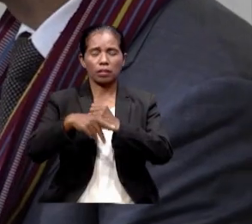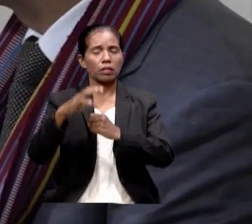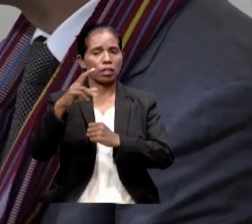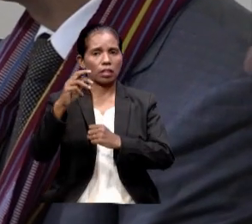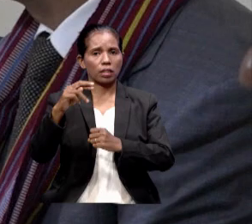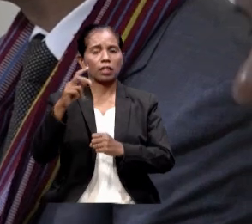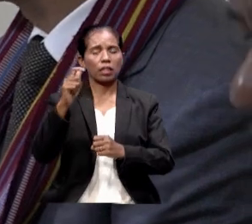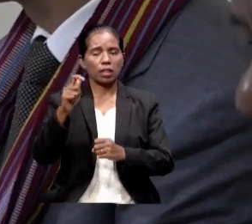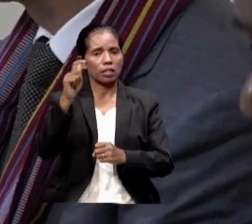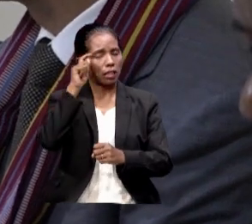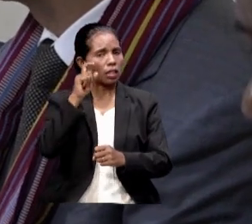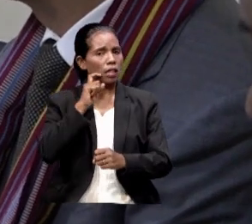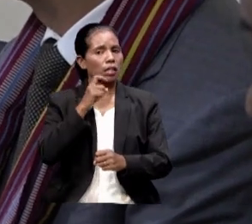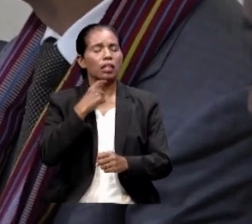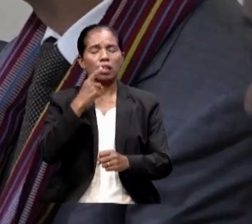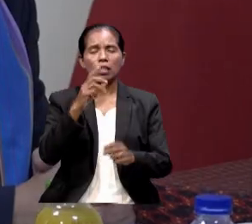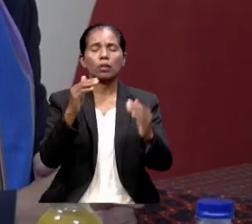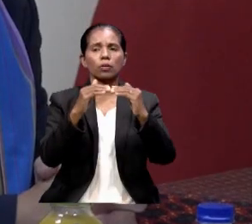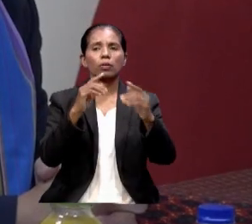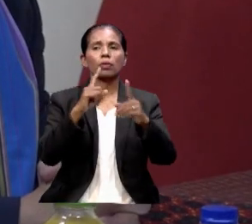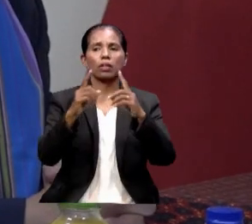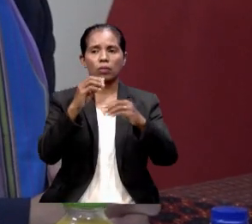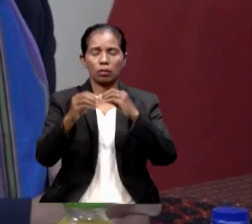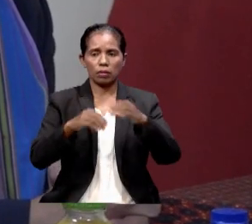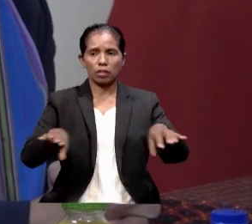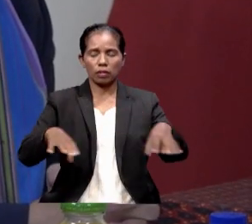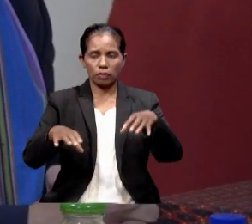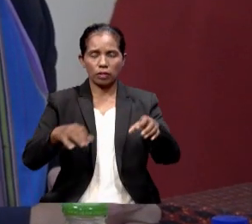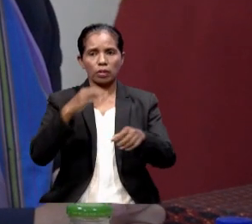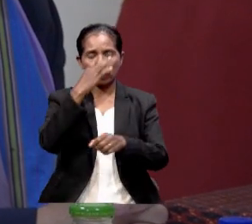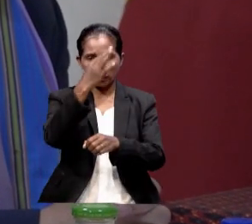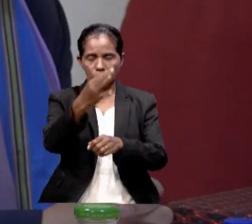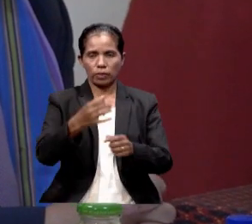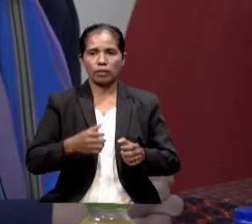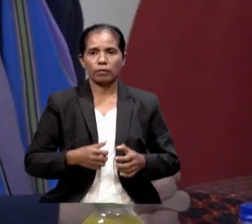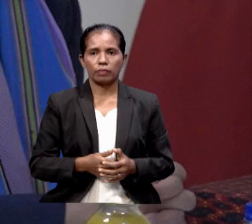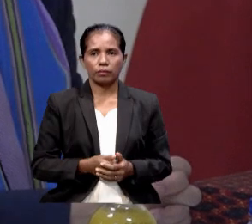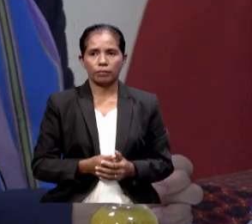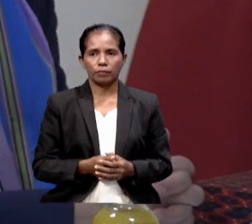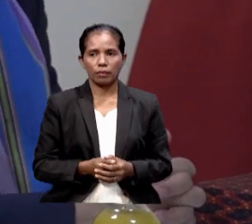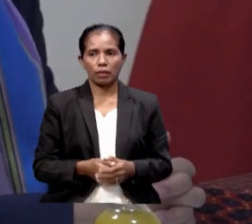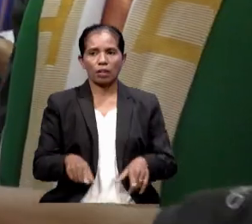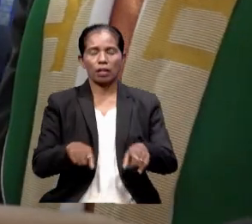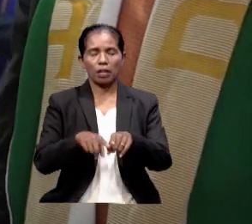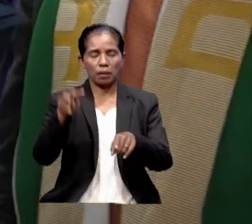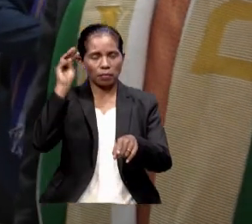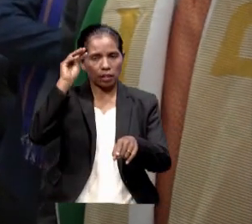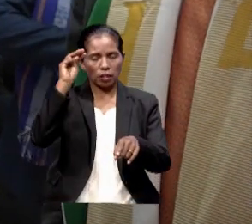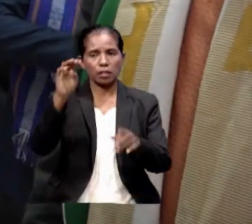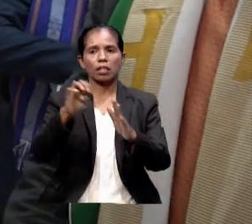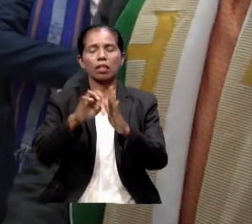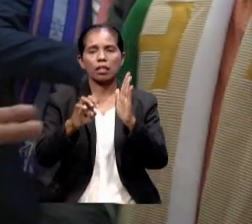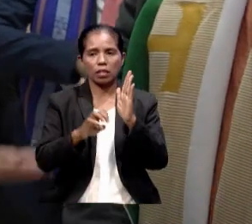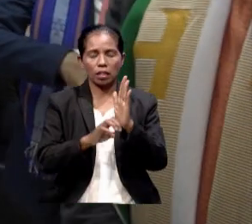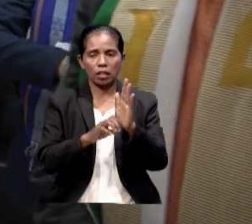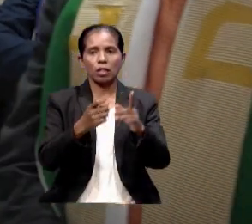Hateten, encontro ne qualia com a nova cooperação, serviço e a futuro. Ministro do Estado, o